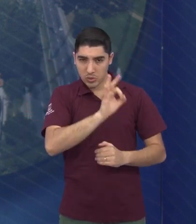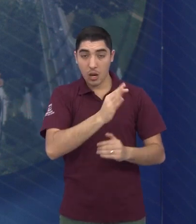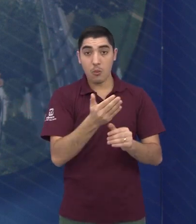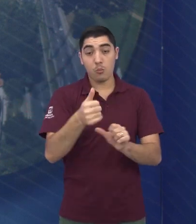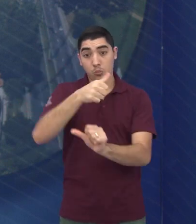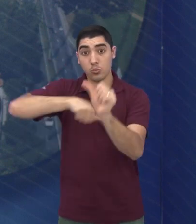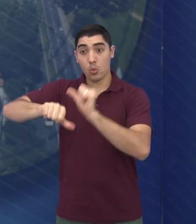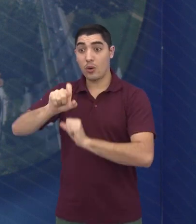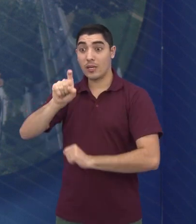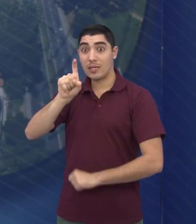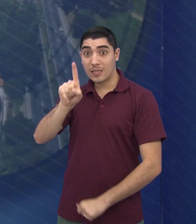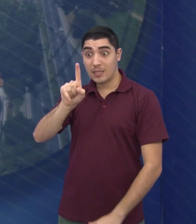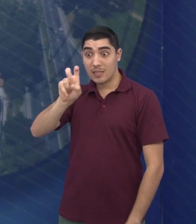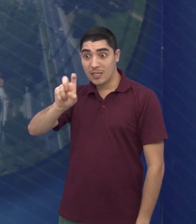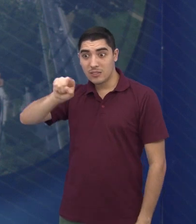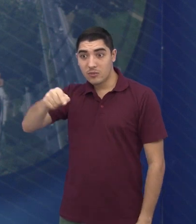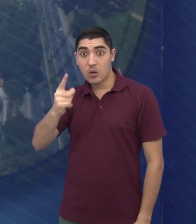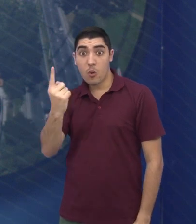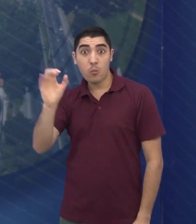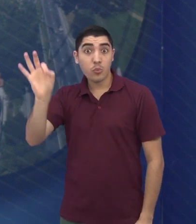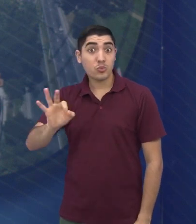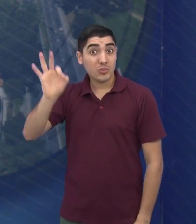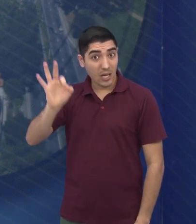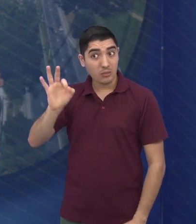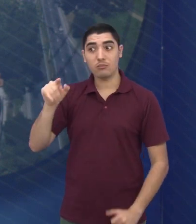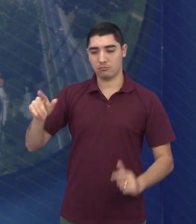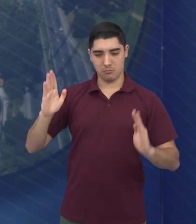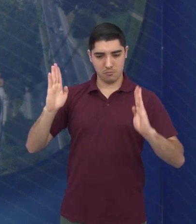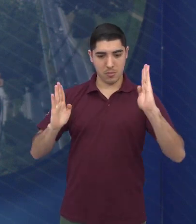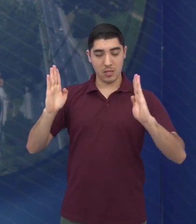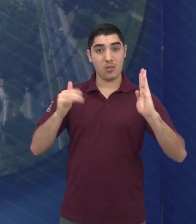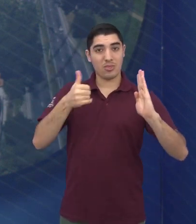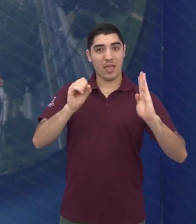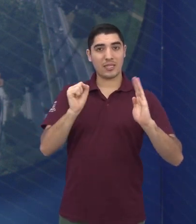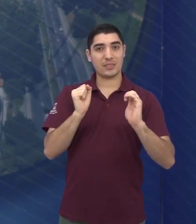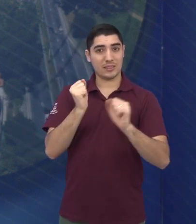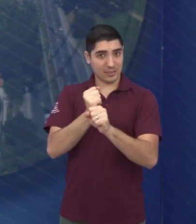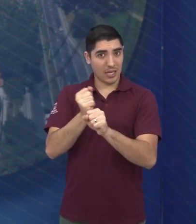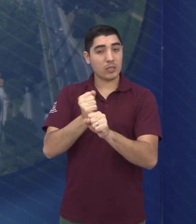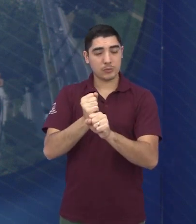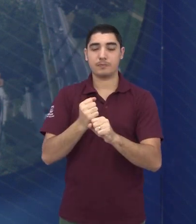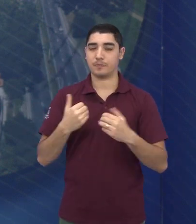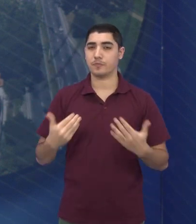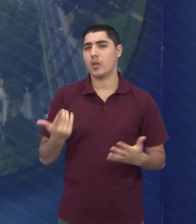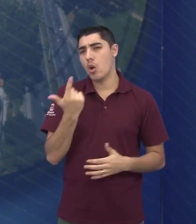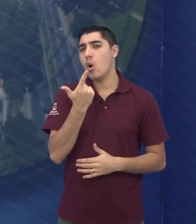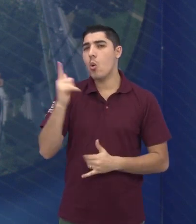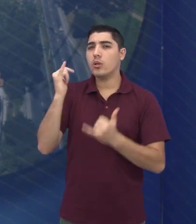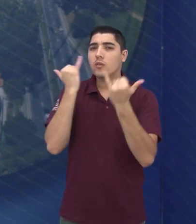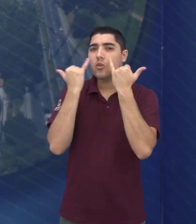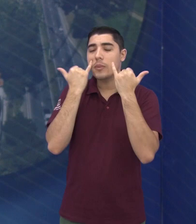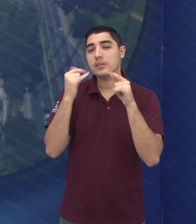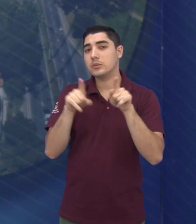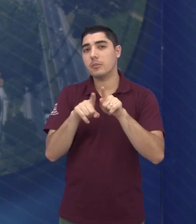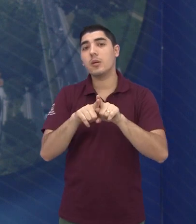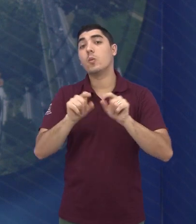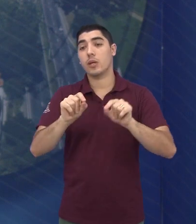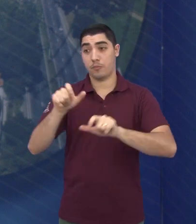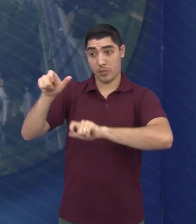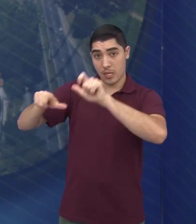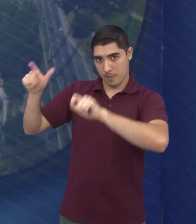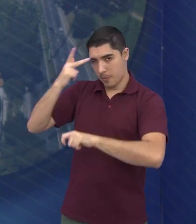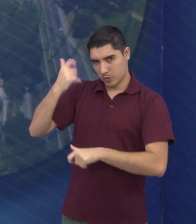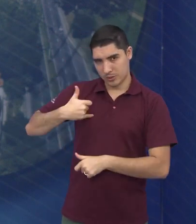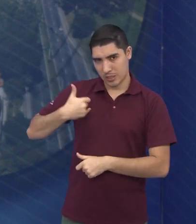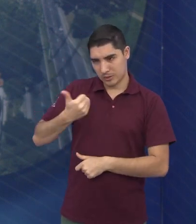15,1% nesses 10 anos, nesse período. Um dado também que chamou a atenção, gente, é que os idosos acima dos